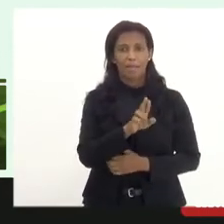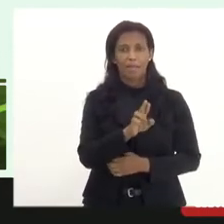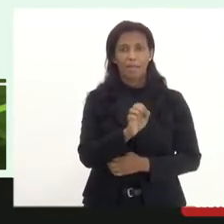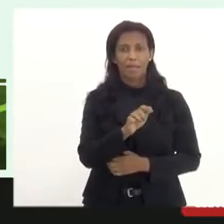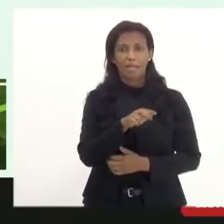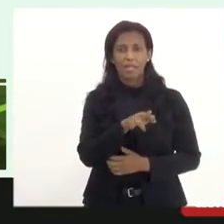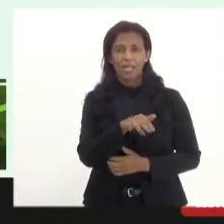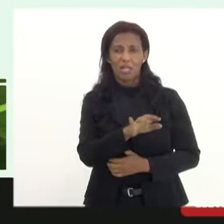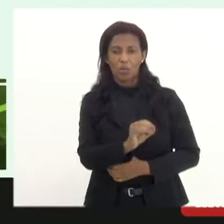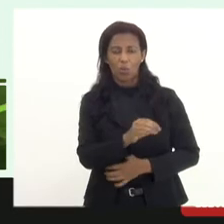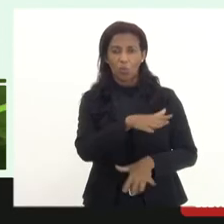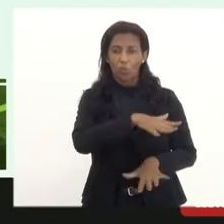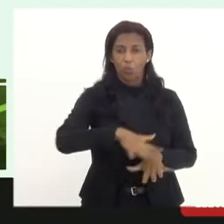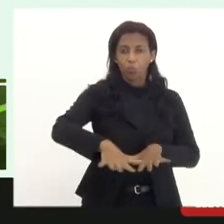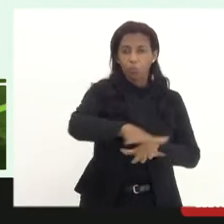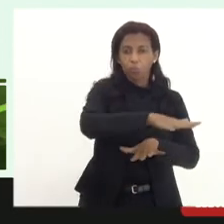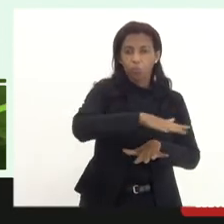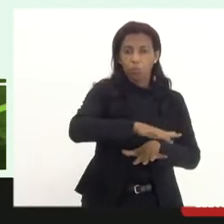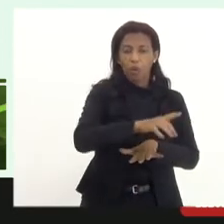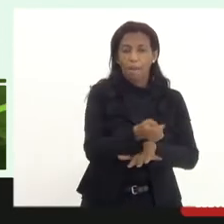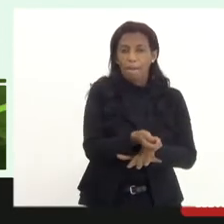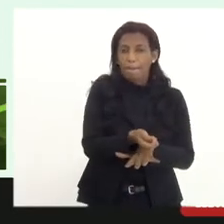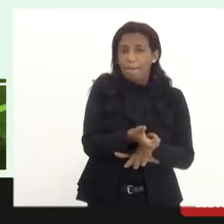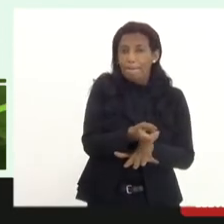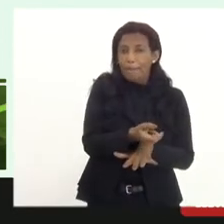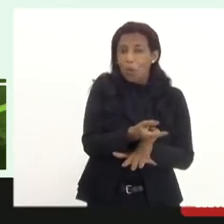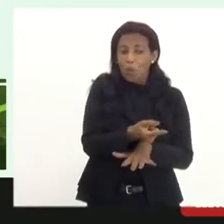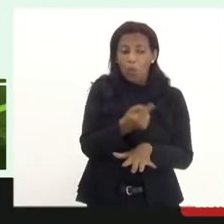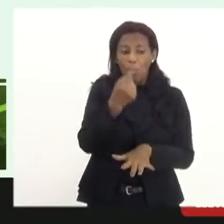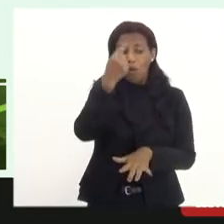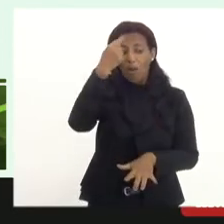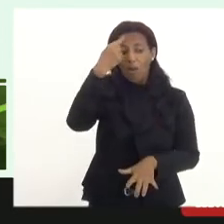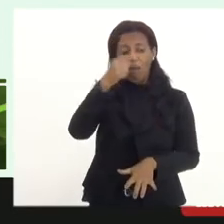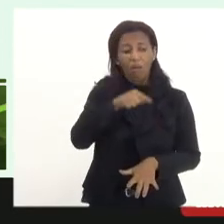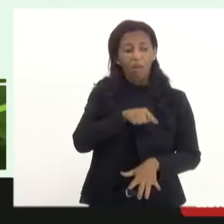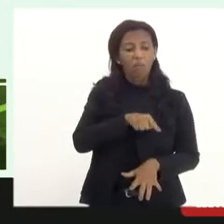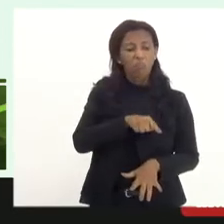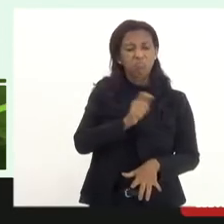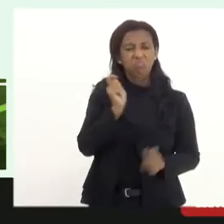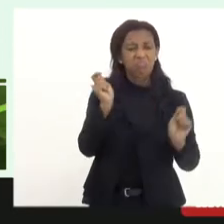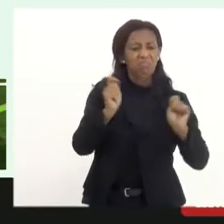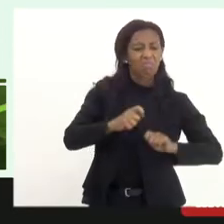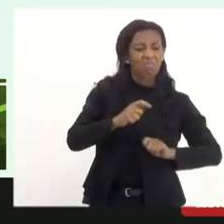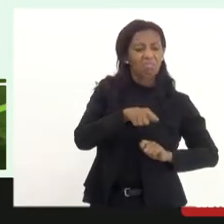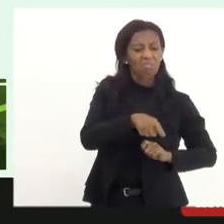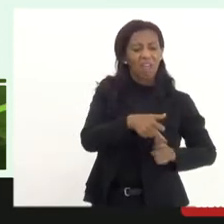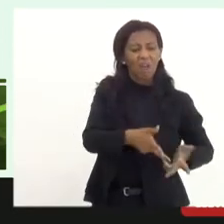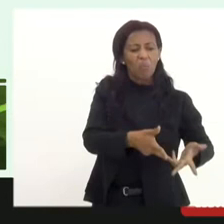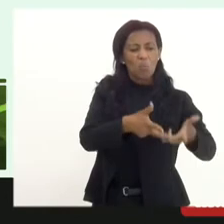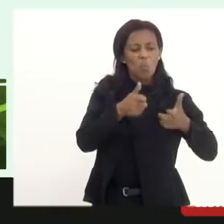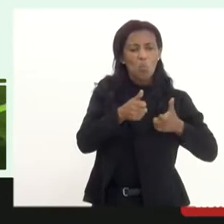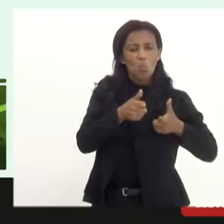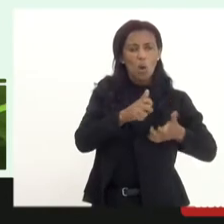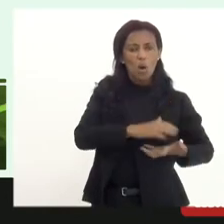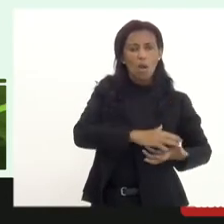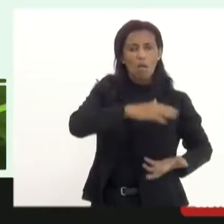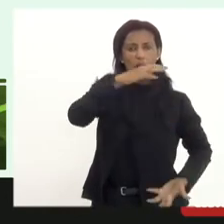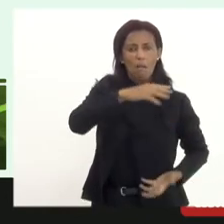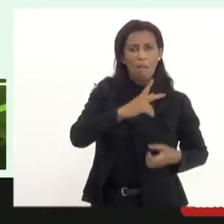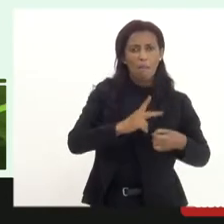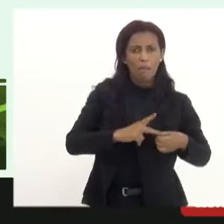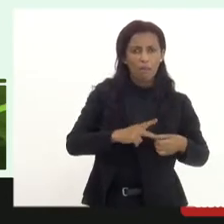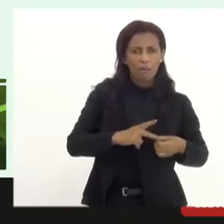um campo onde poucos achavam que seria possível extrair barris de petróleo.